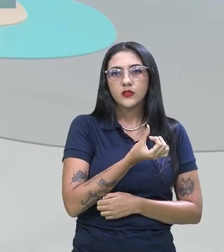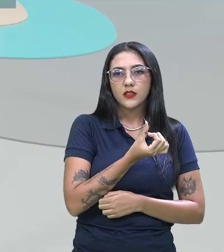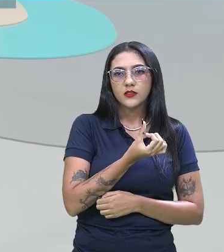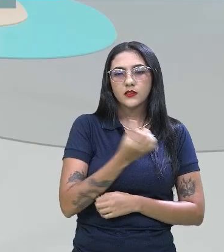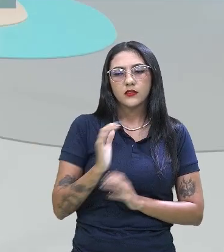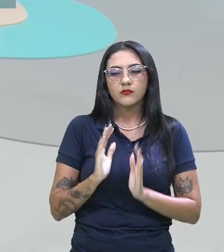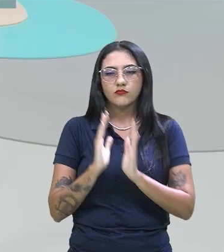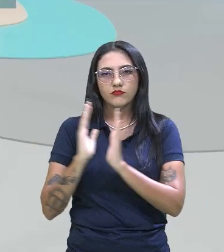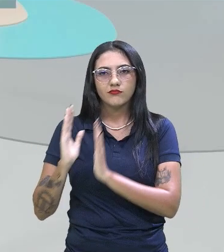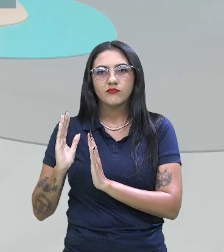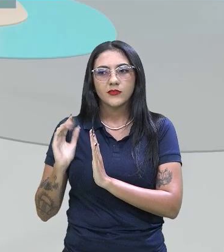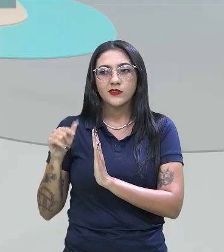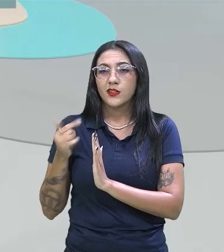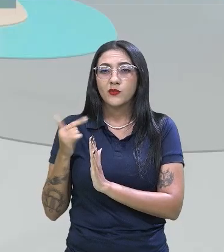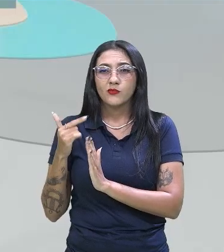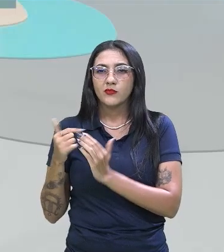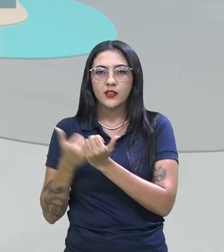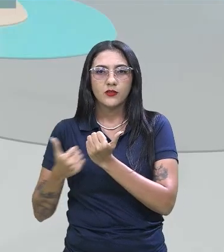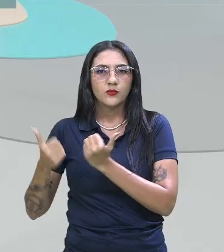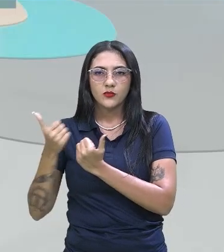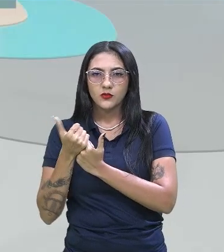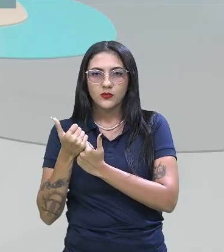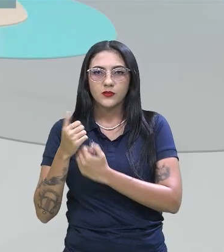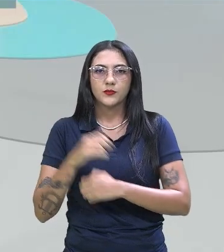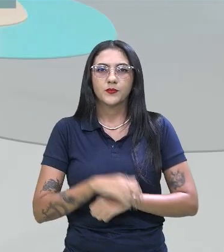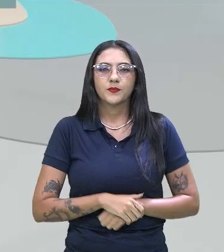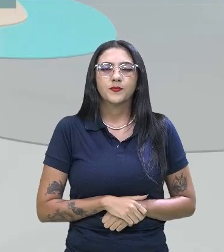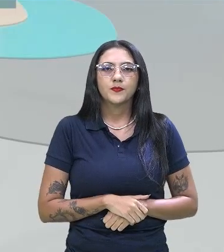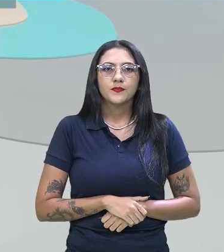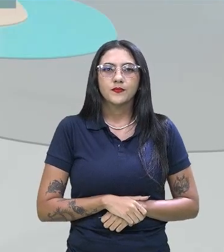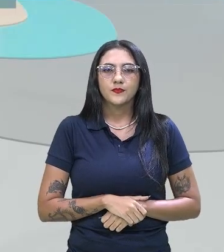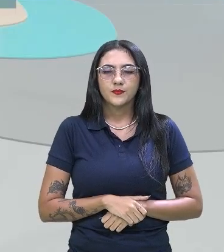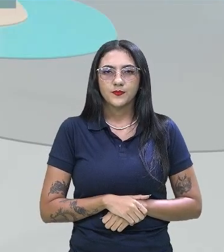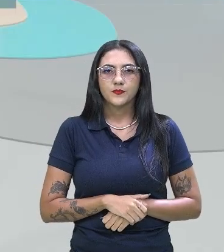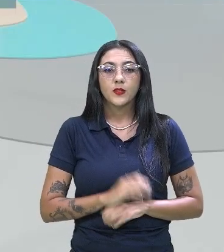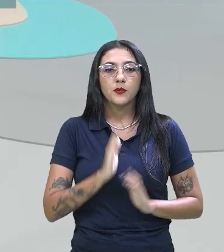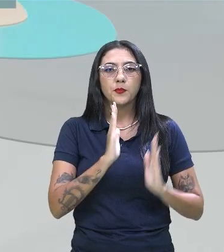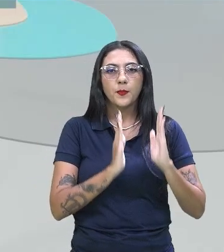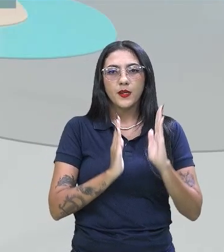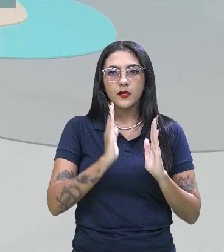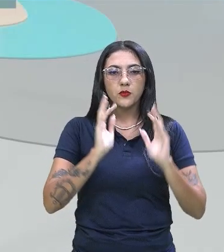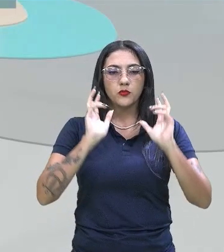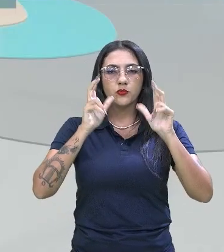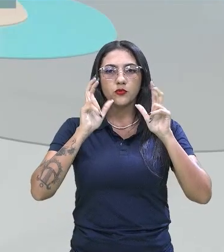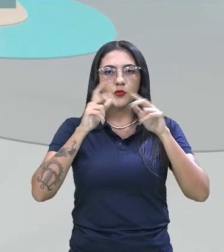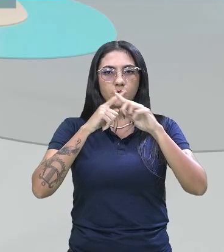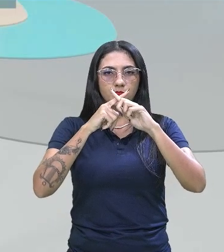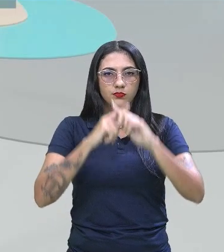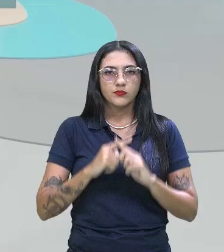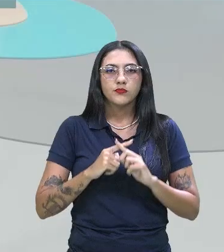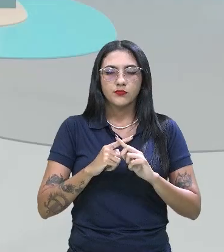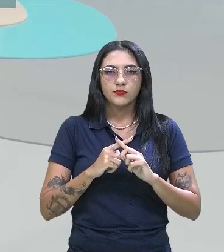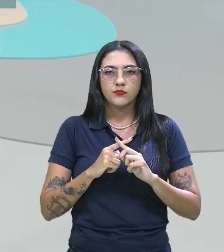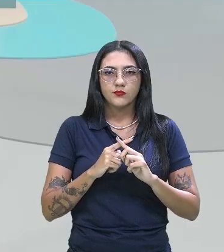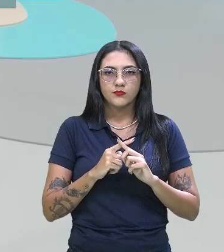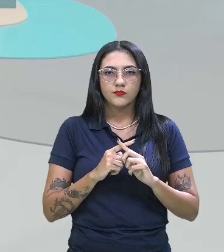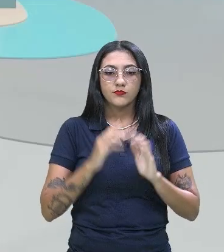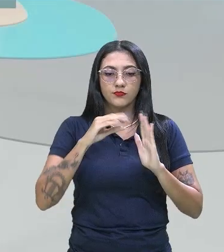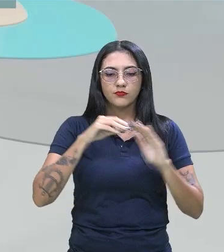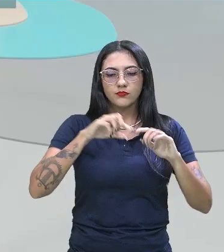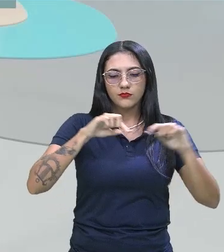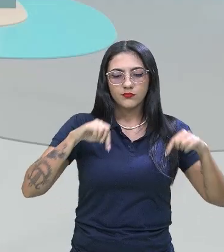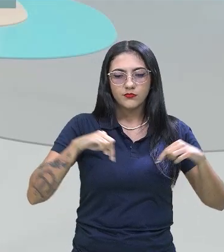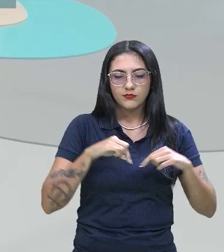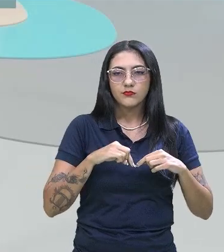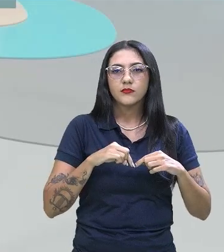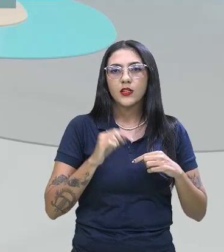praia não há jogadores de reservas. Quanto às jogadas, nós vamos ter no voleibol 4